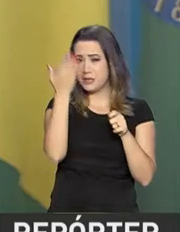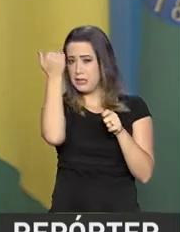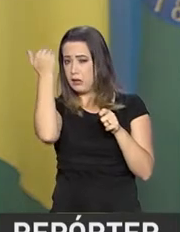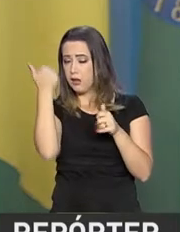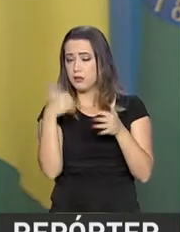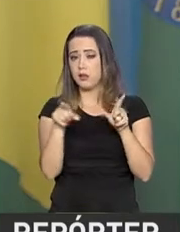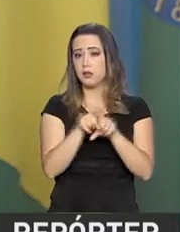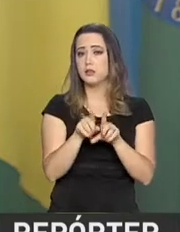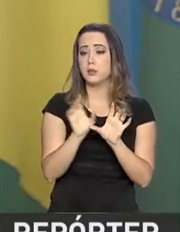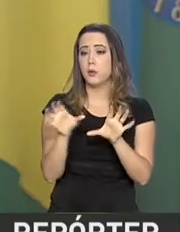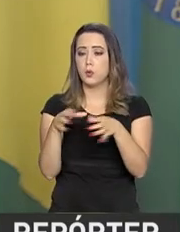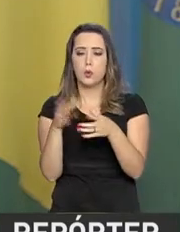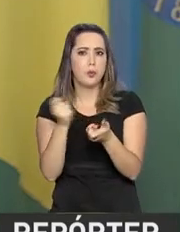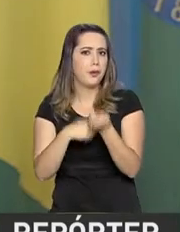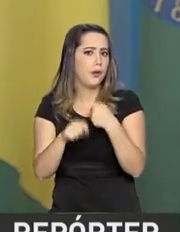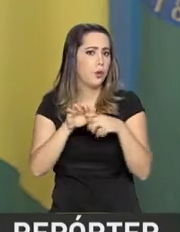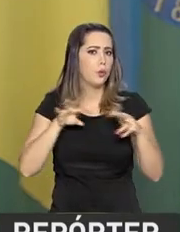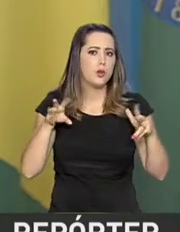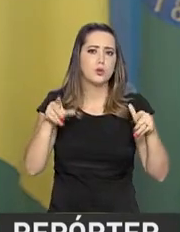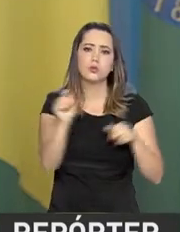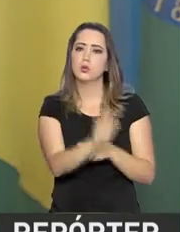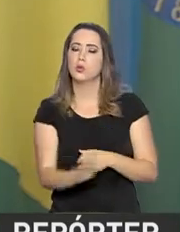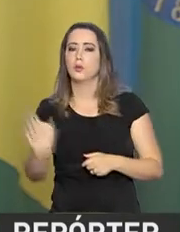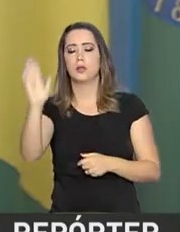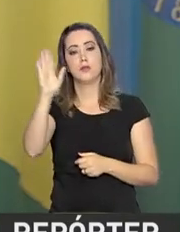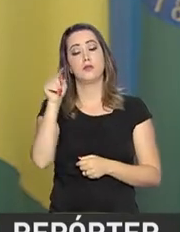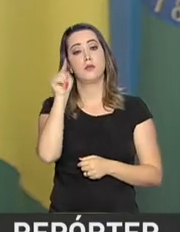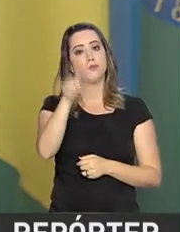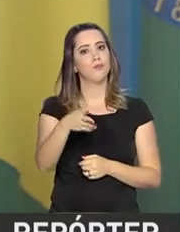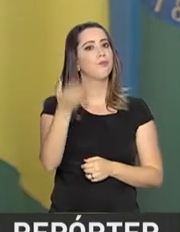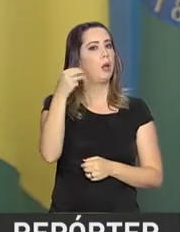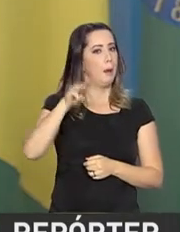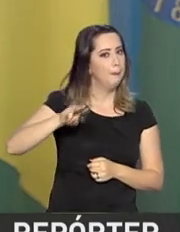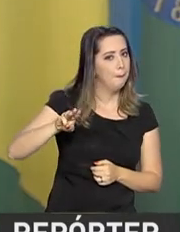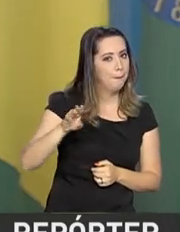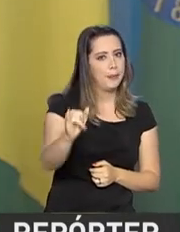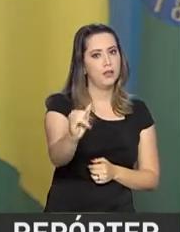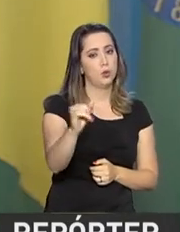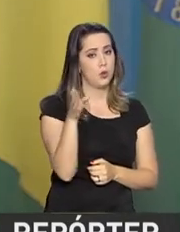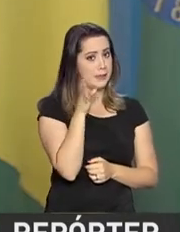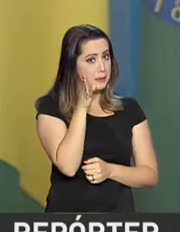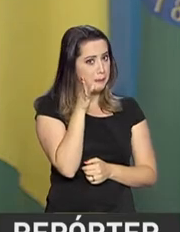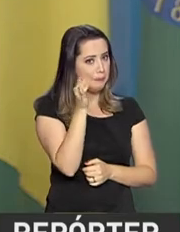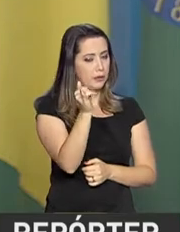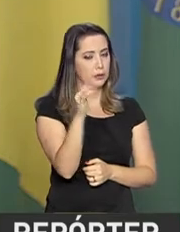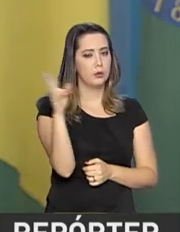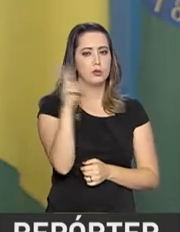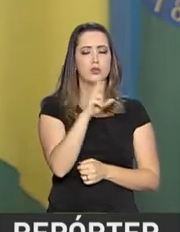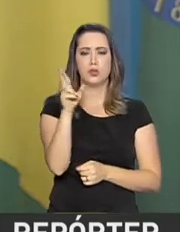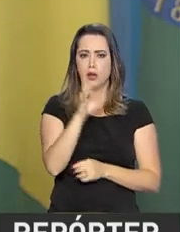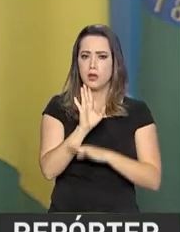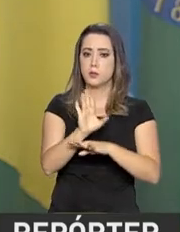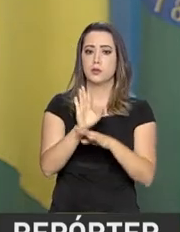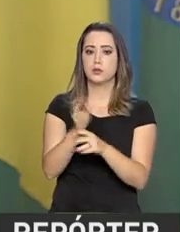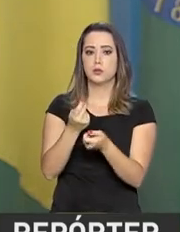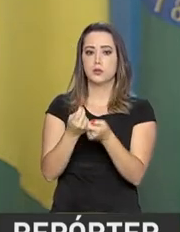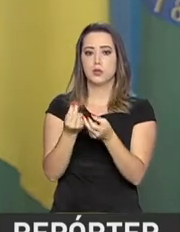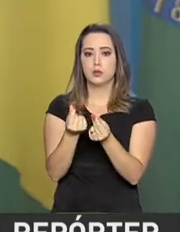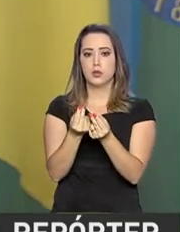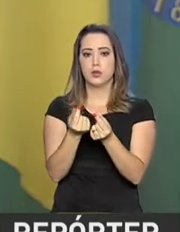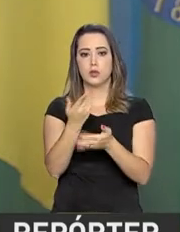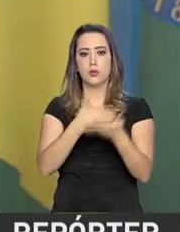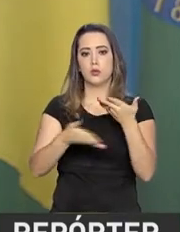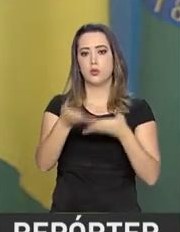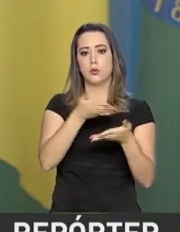conjunto da economia. Como disse, serão bilhões de reais a reforçar o orçamento das famílias, mas especialmente a